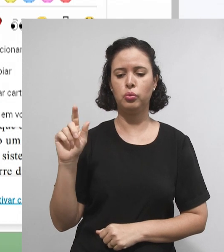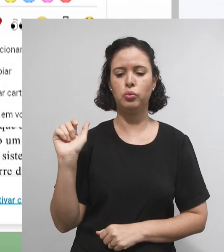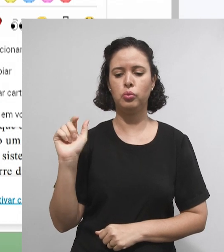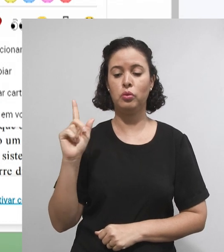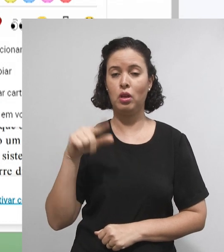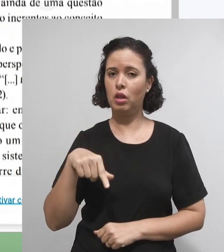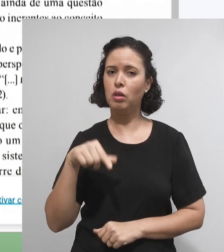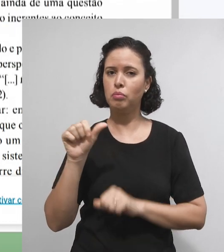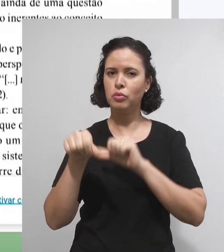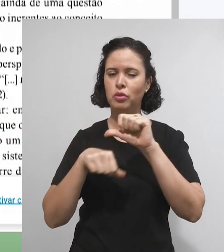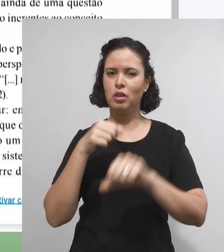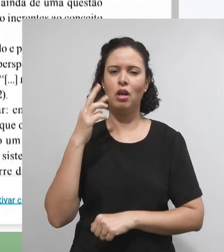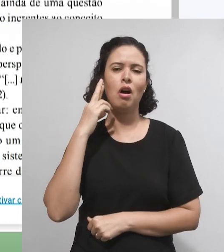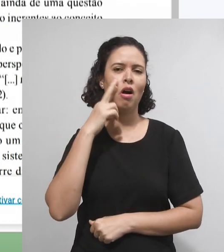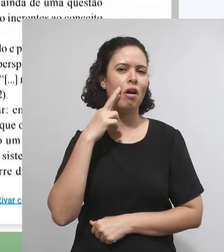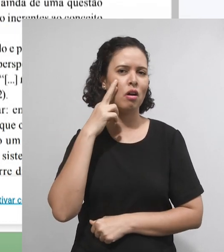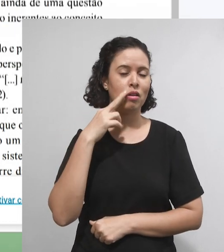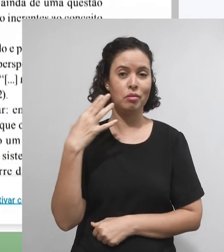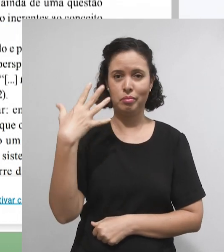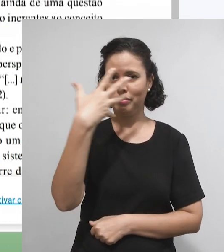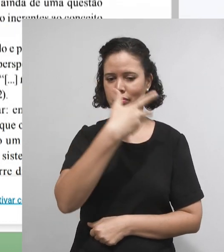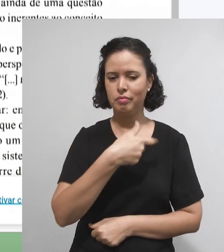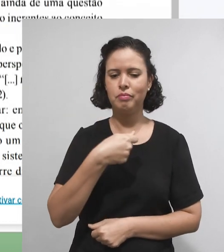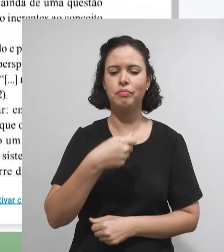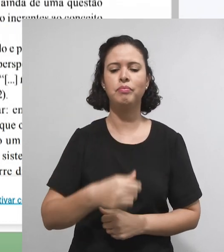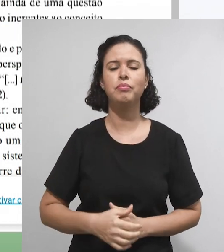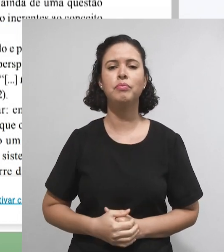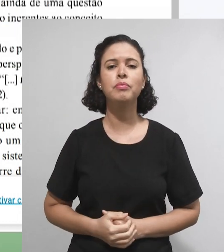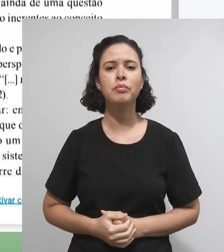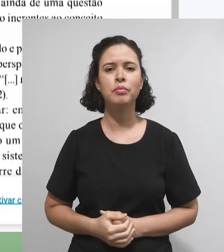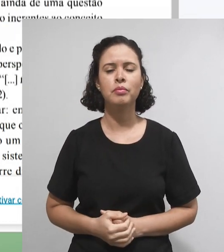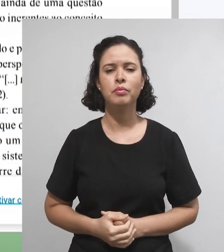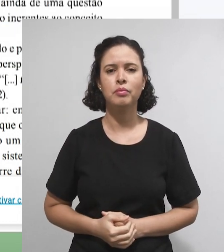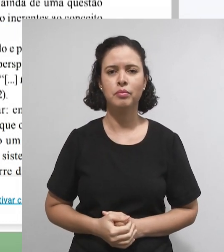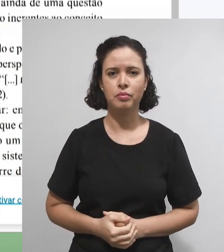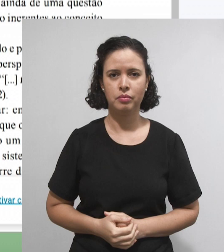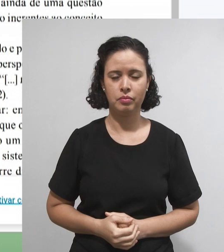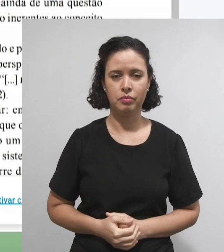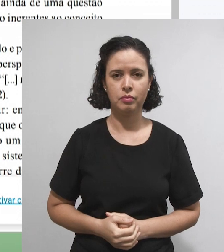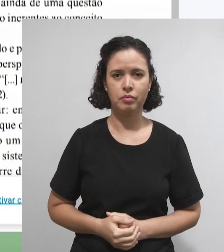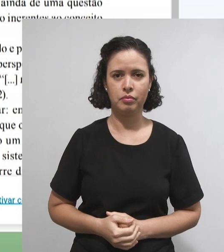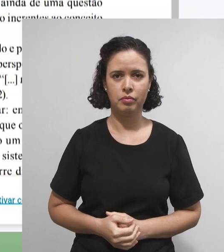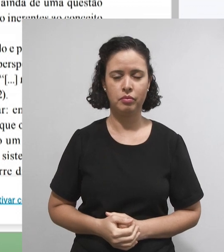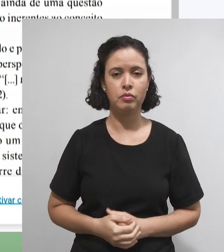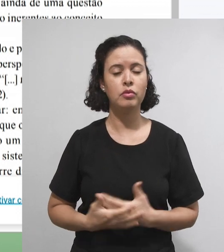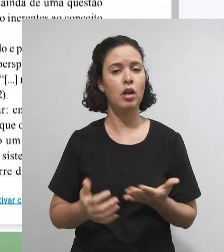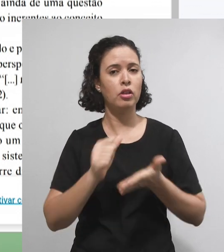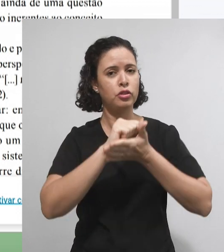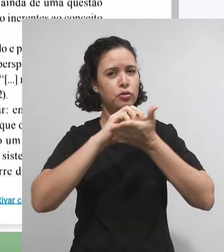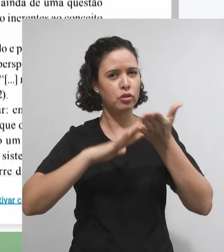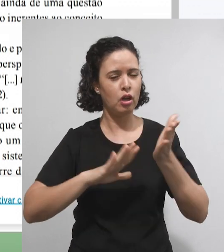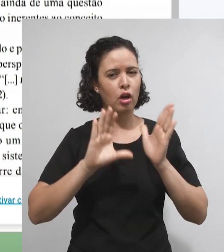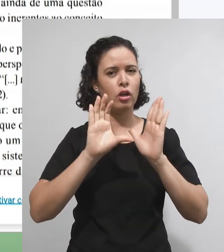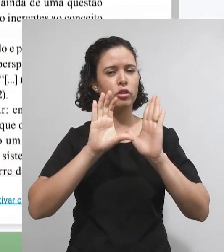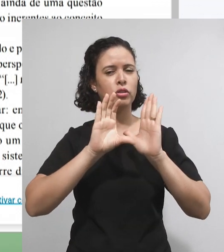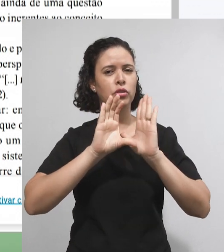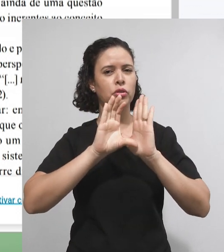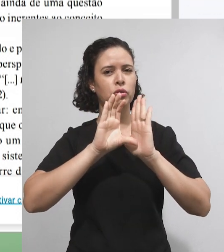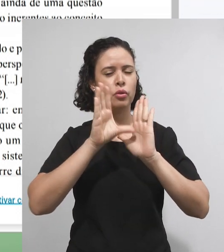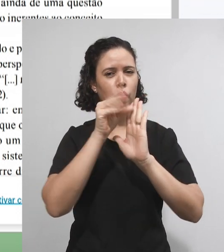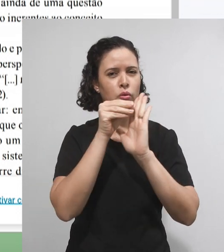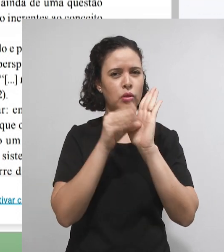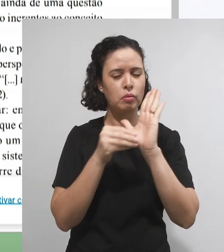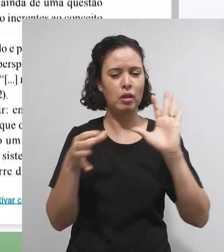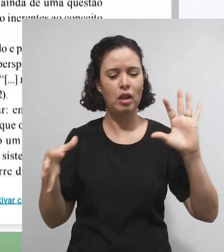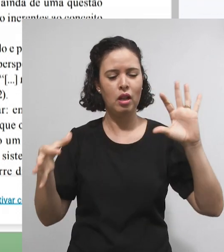salvo. Vou deixar de rosinha, bem bonitinho. A atividade e conteúdo ficam assim